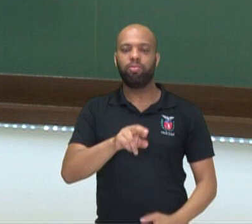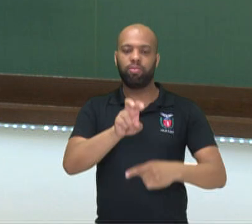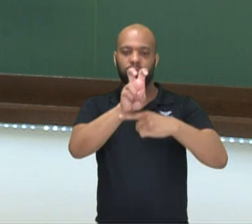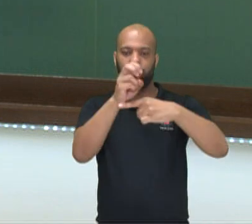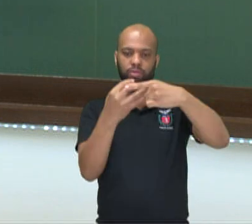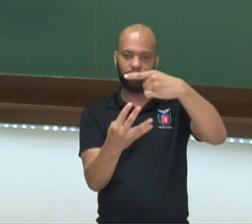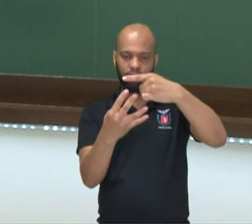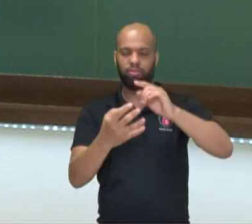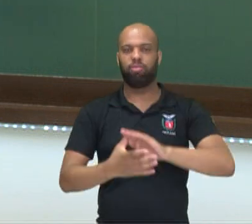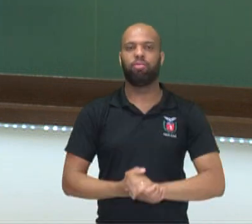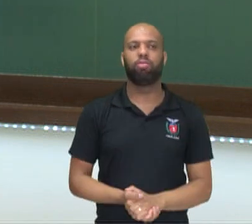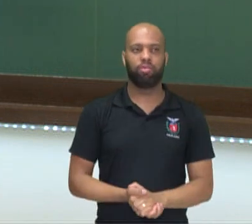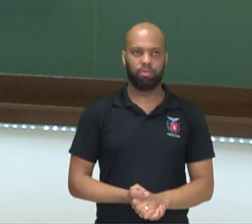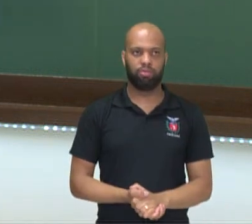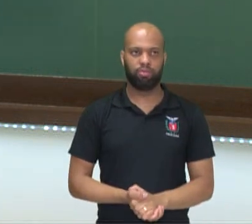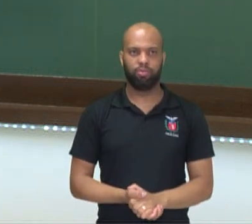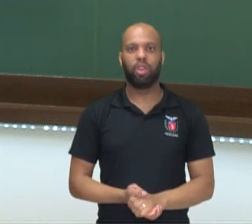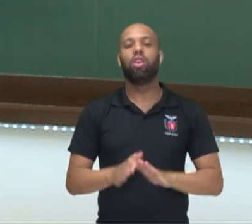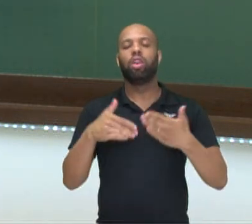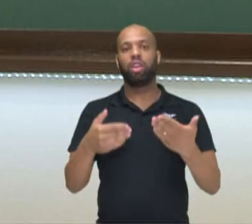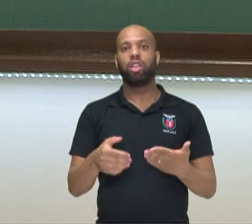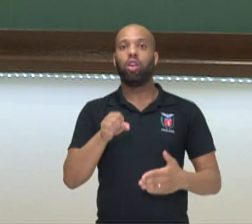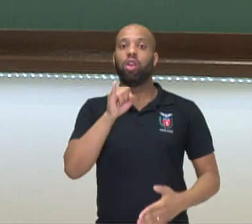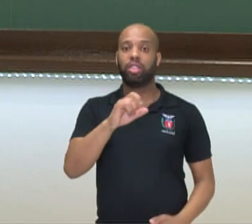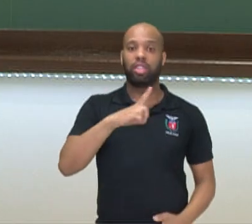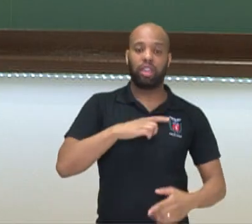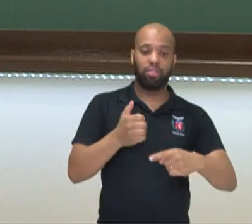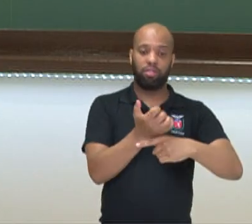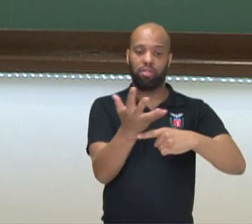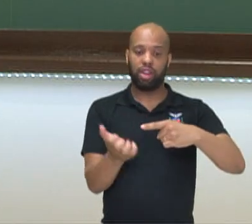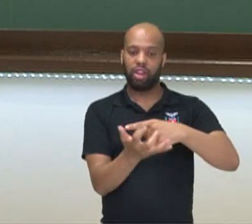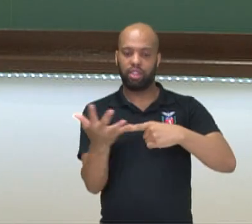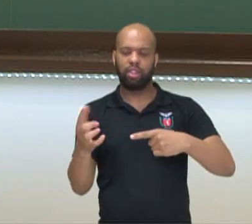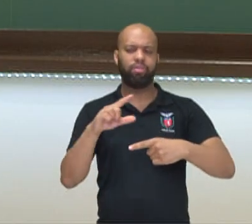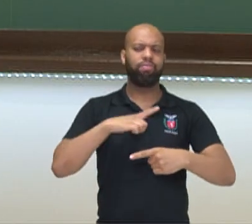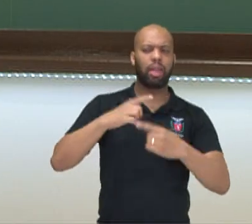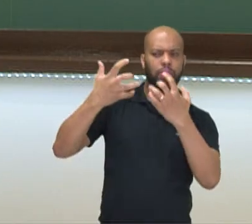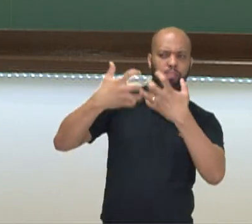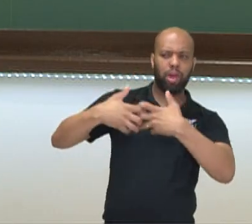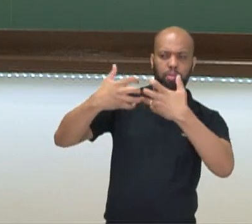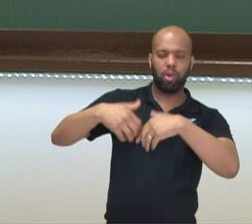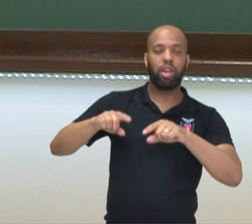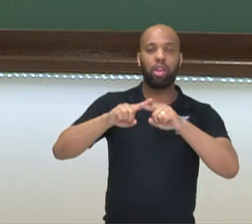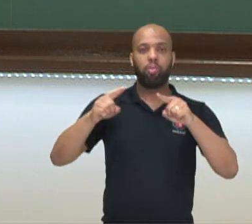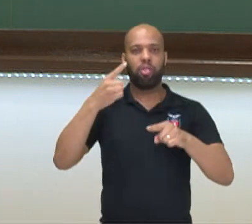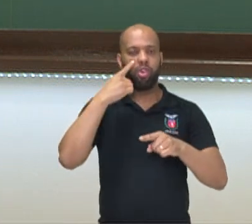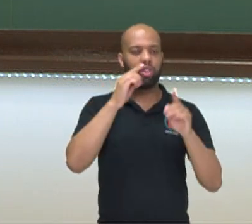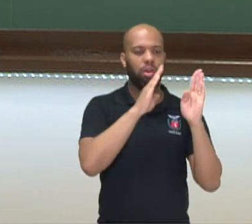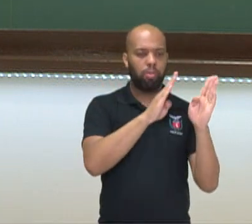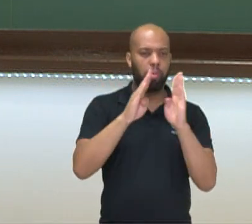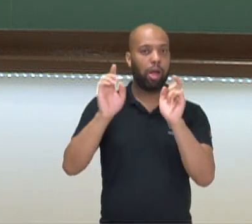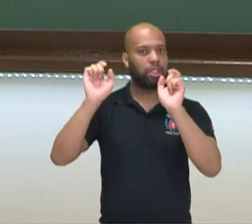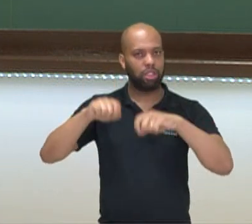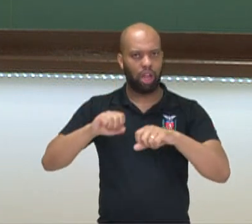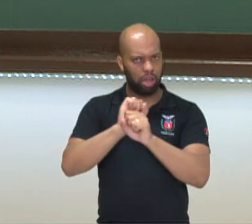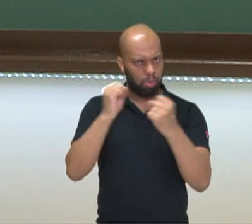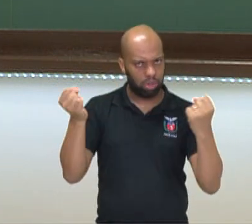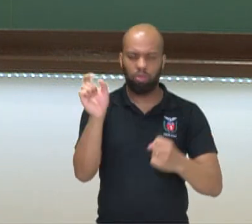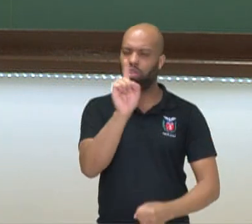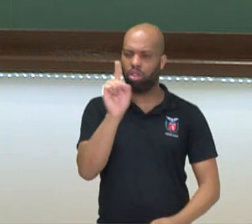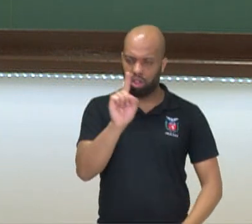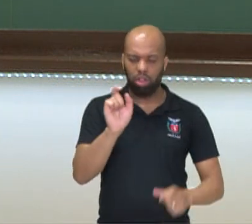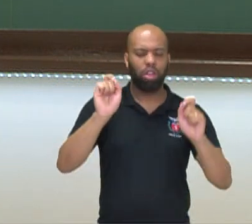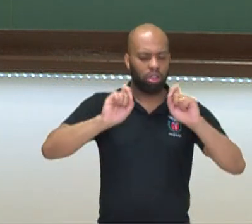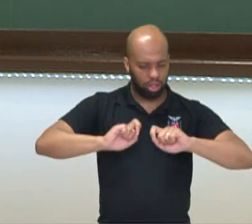é 5 quartos. Claro, sempre que envolve frações dá um pouquinho mais de trabalho, mas perceba que não é impossível de resolver. Você